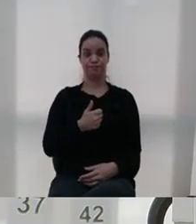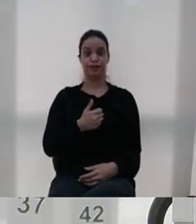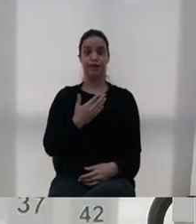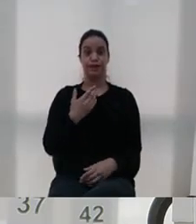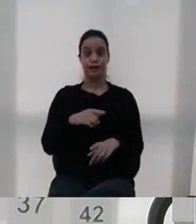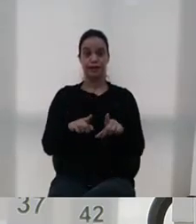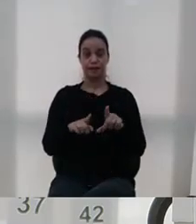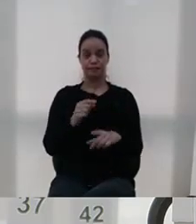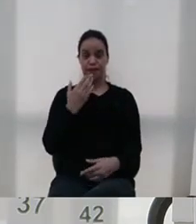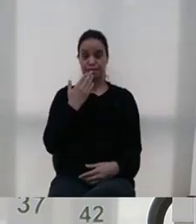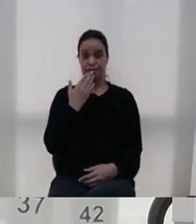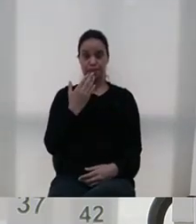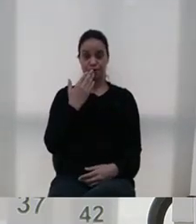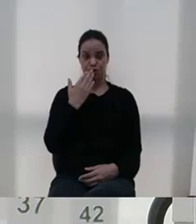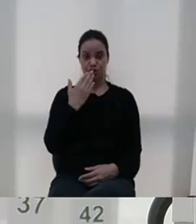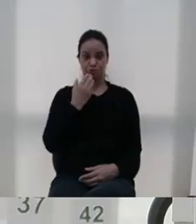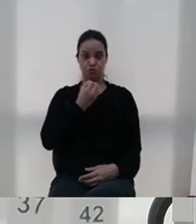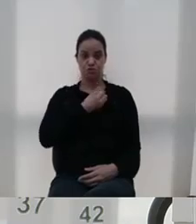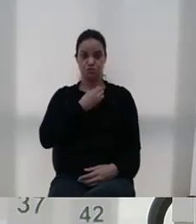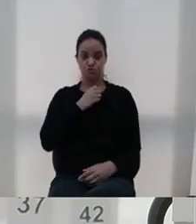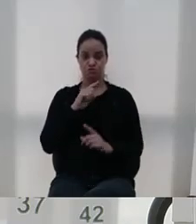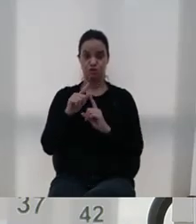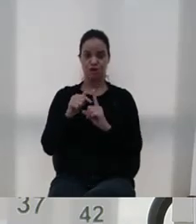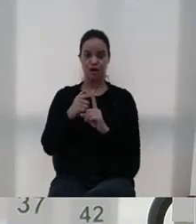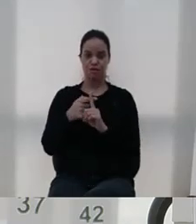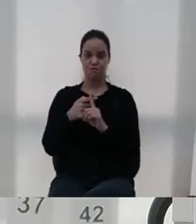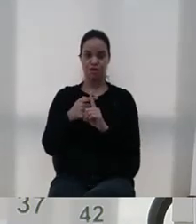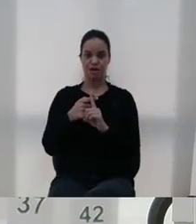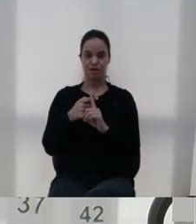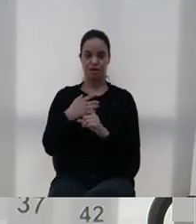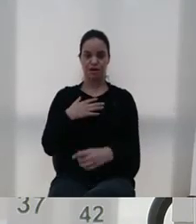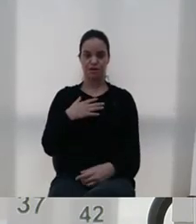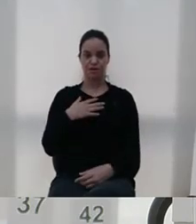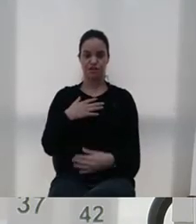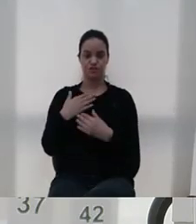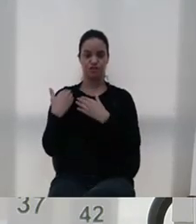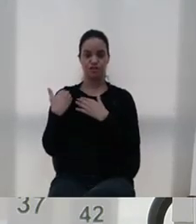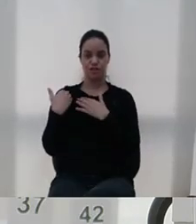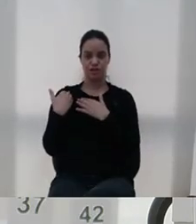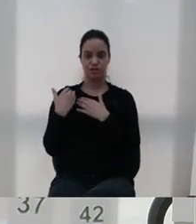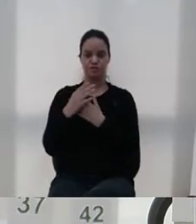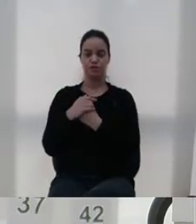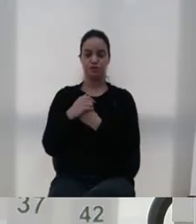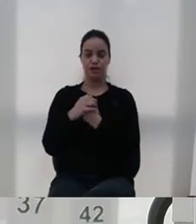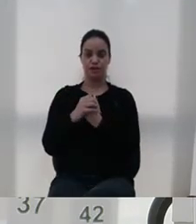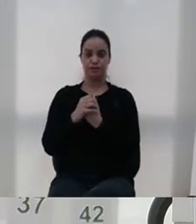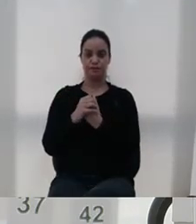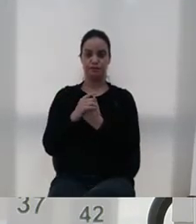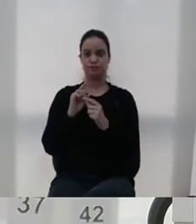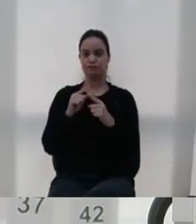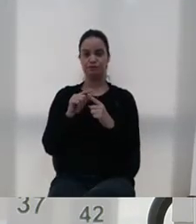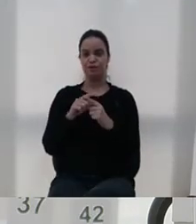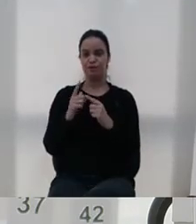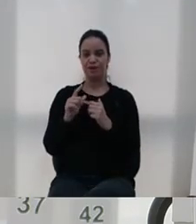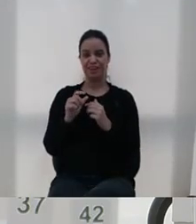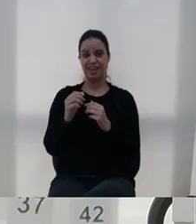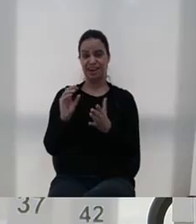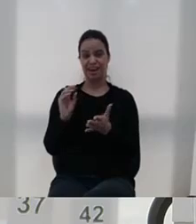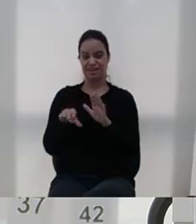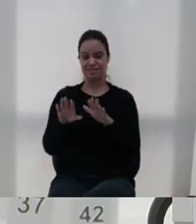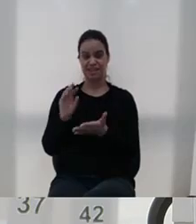solicita também um maior número de oficiais, notadamente diante do grande volume de atendimento, porque não é